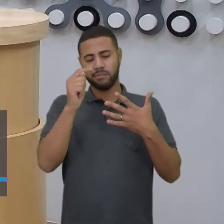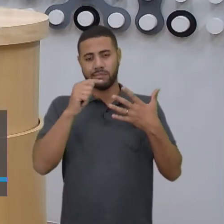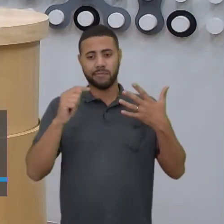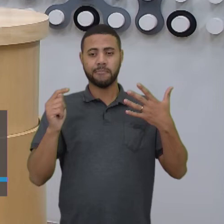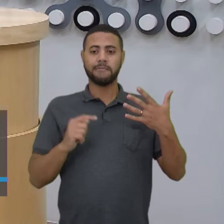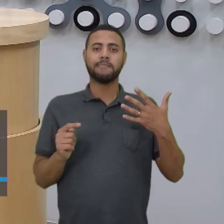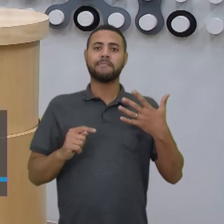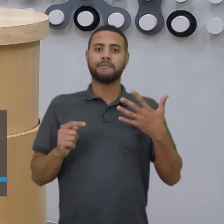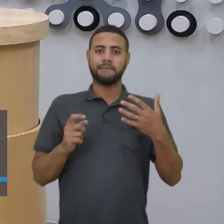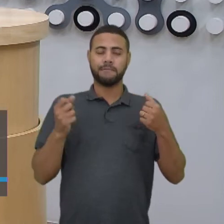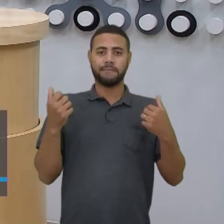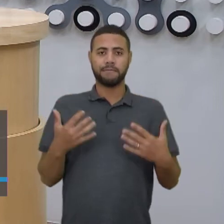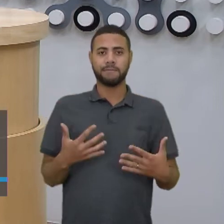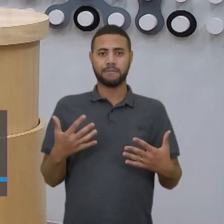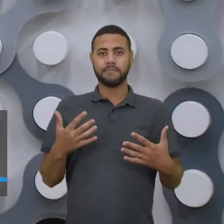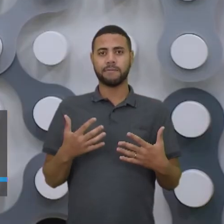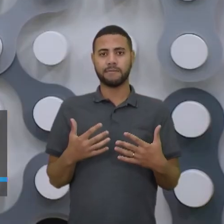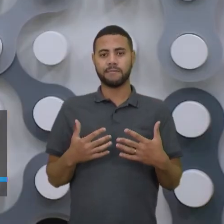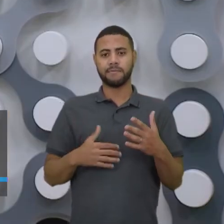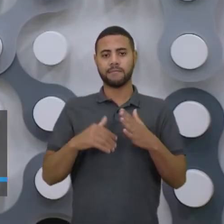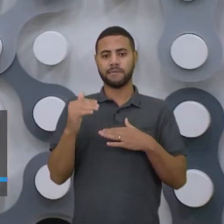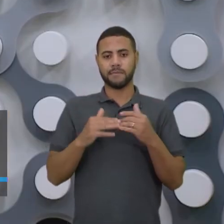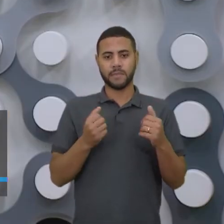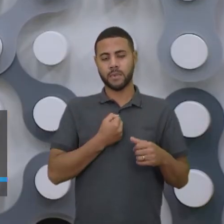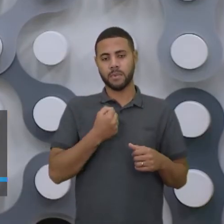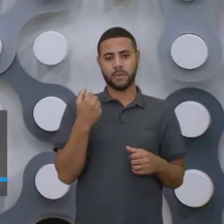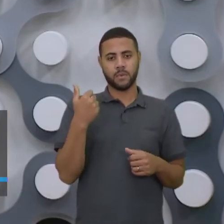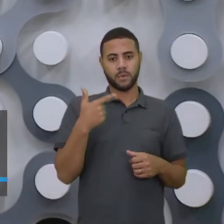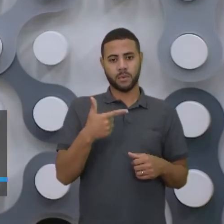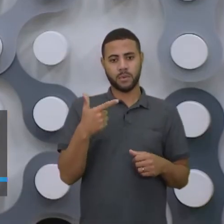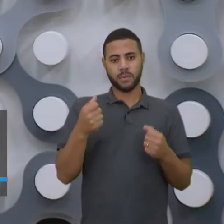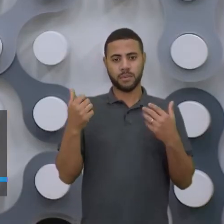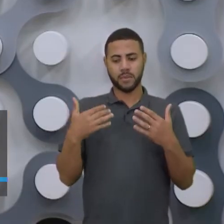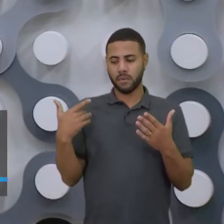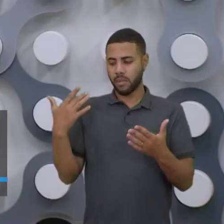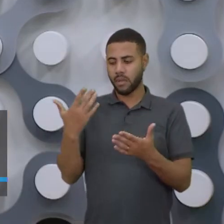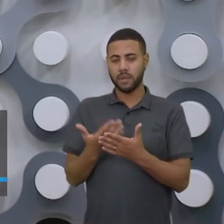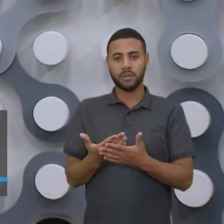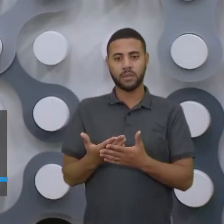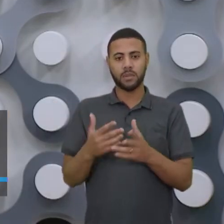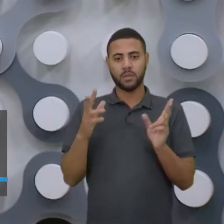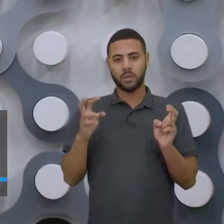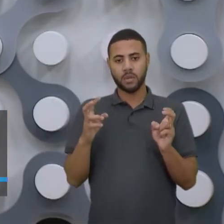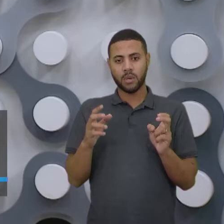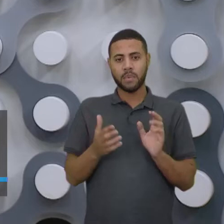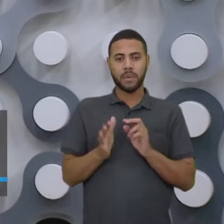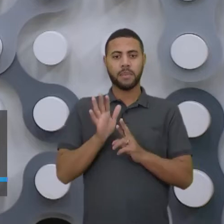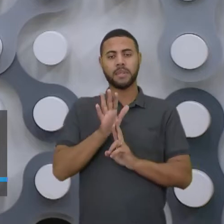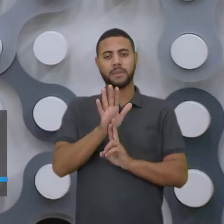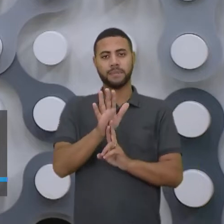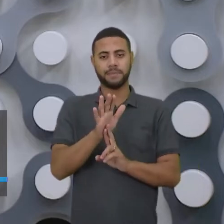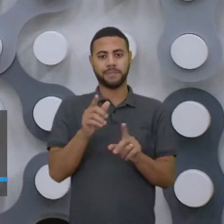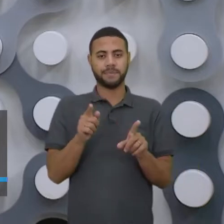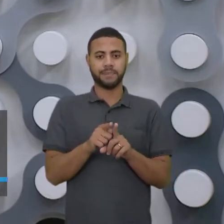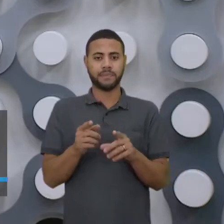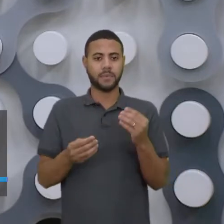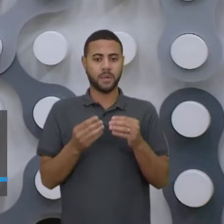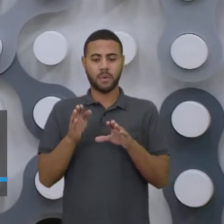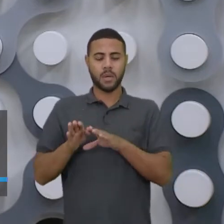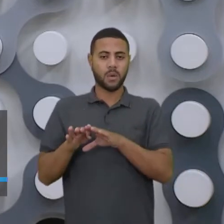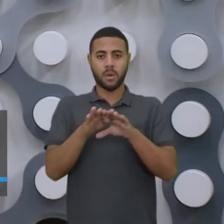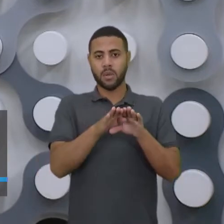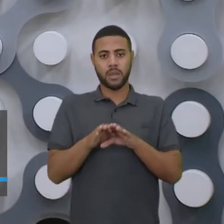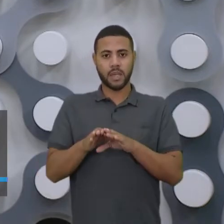nós citamos, a partir da atividade integrada de número 2, a gente vem até agora falando na questão da representatividade, então a igualdade